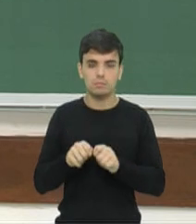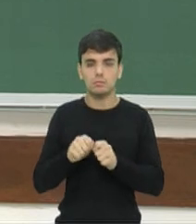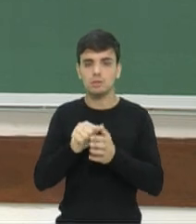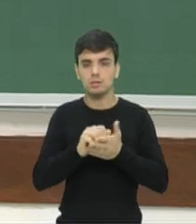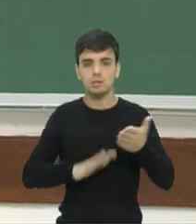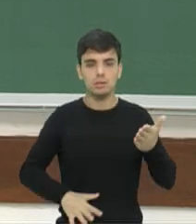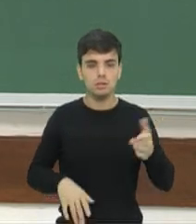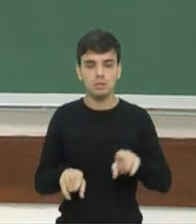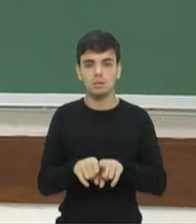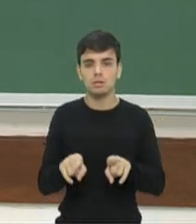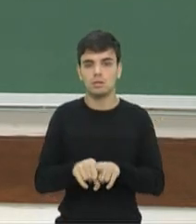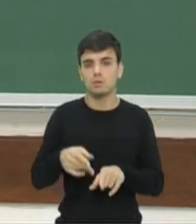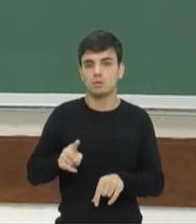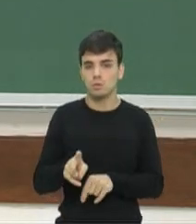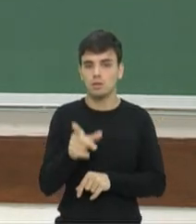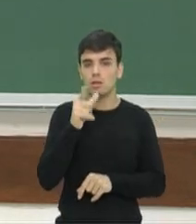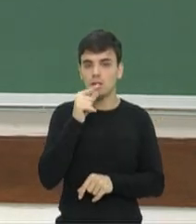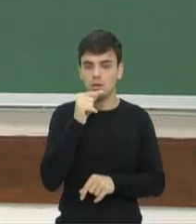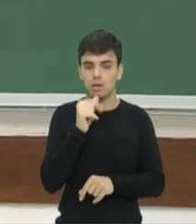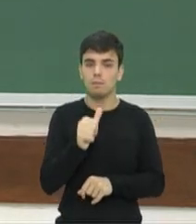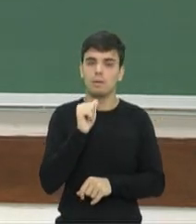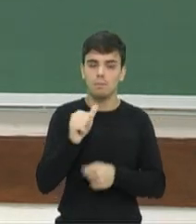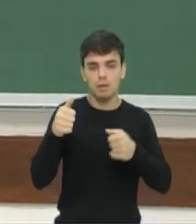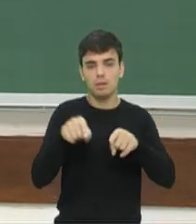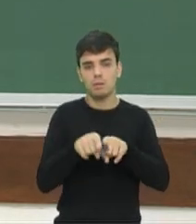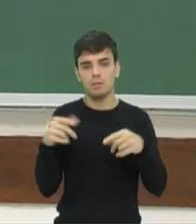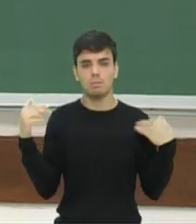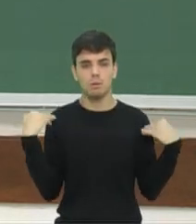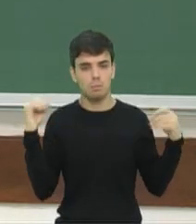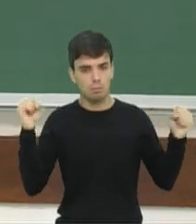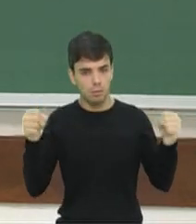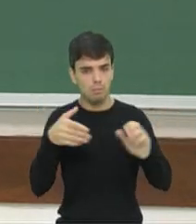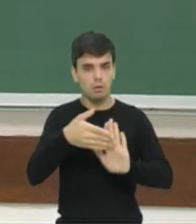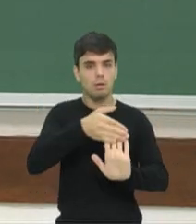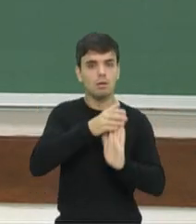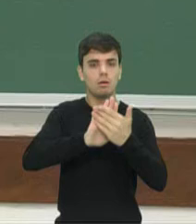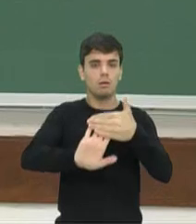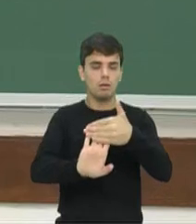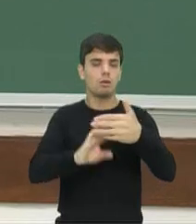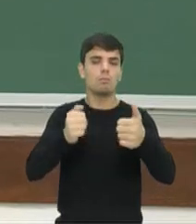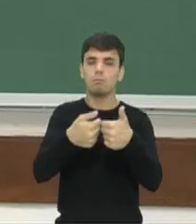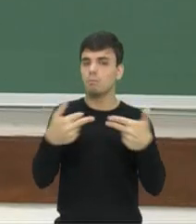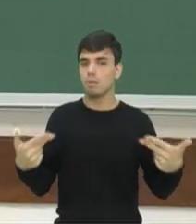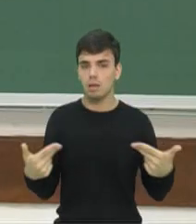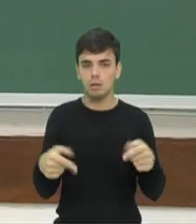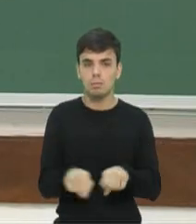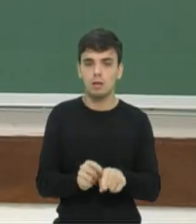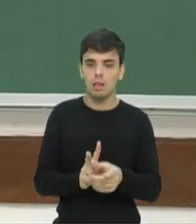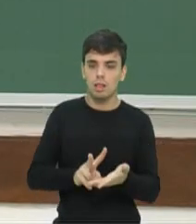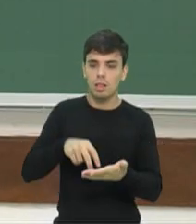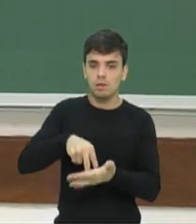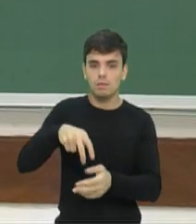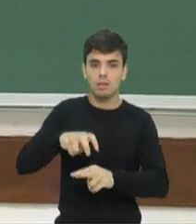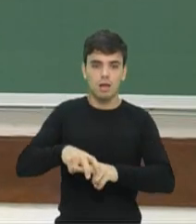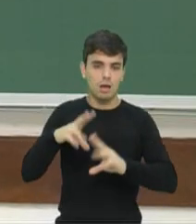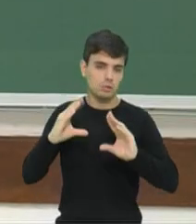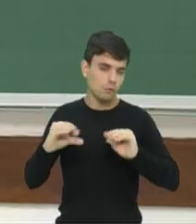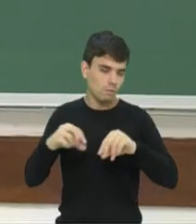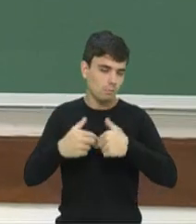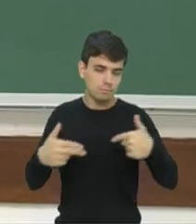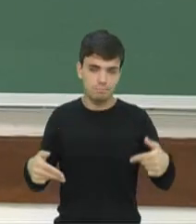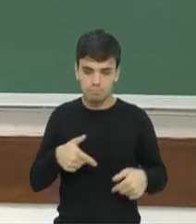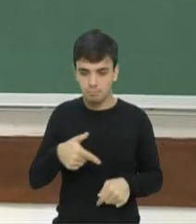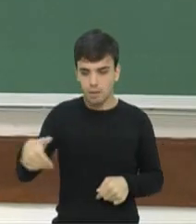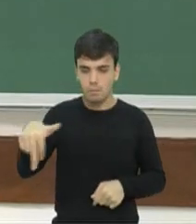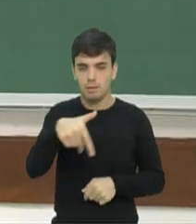realizar as atividades, manter-se hidratado, fazer atividade física, fazer algum movimento, fazer alongamento, levantar do sofá, levantar da cama,